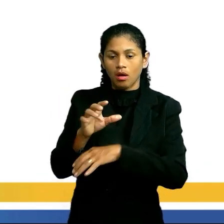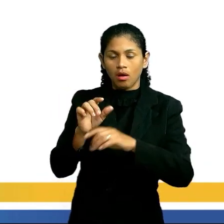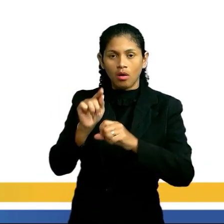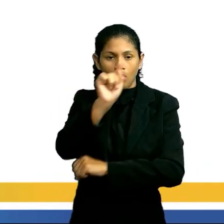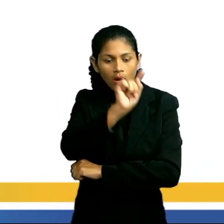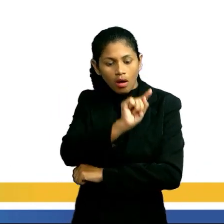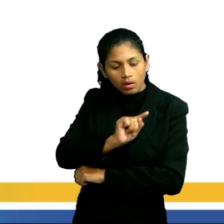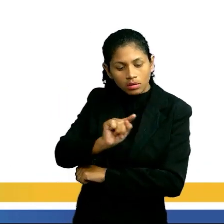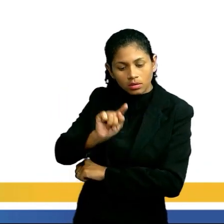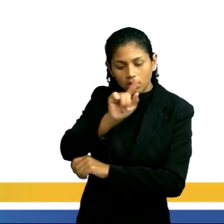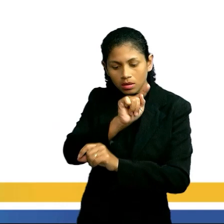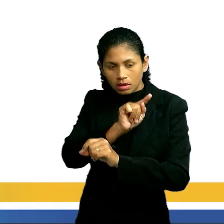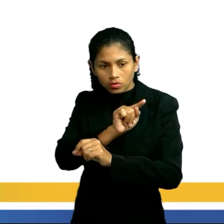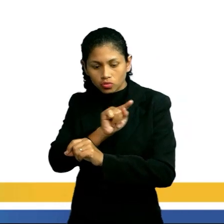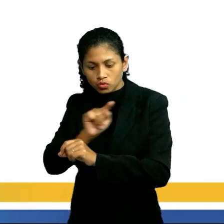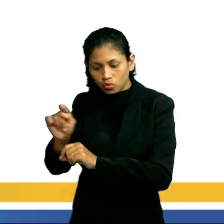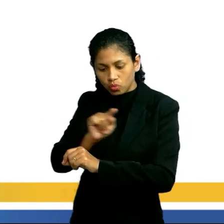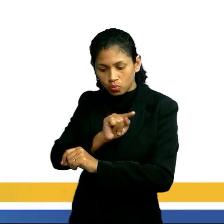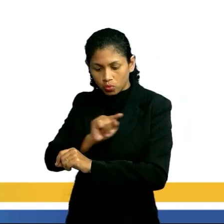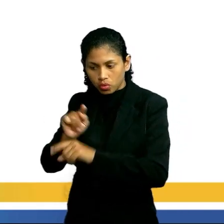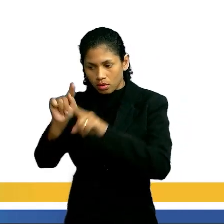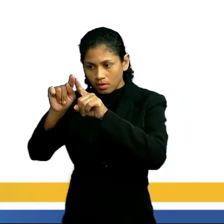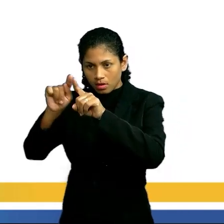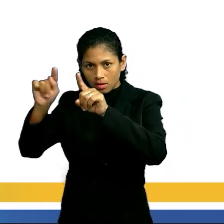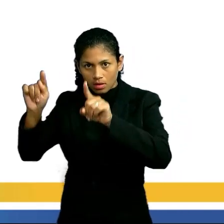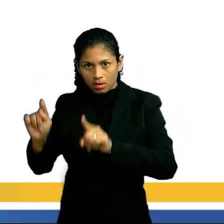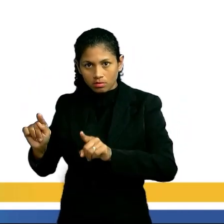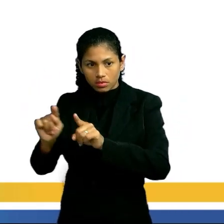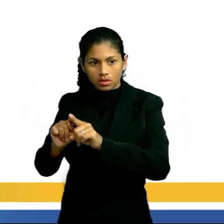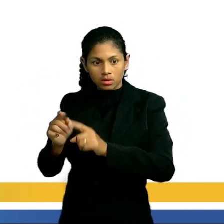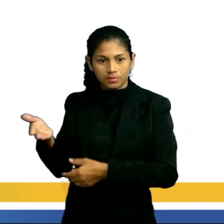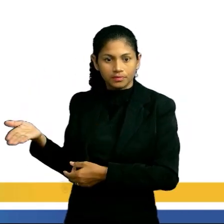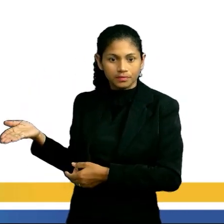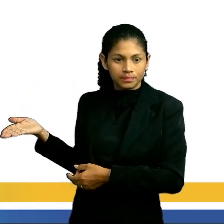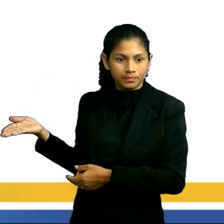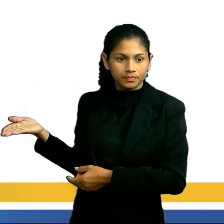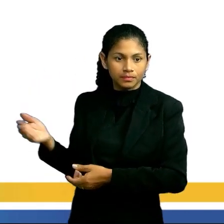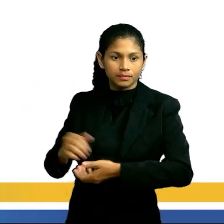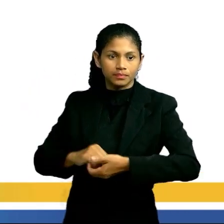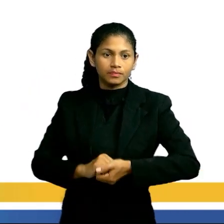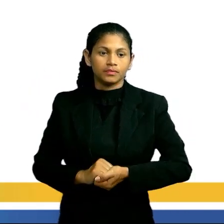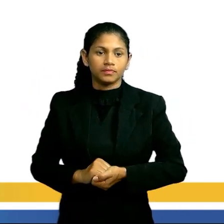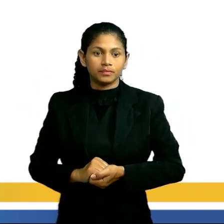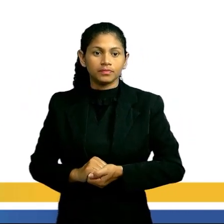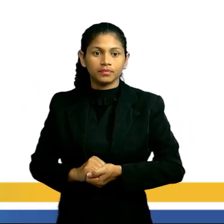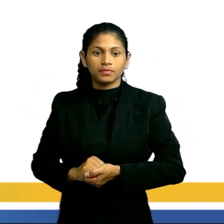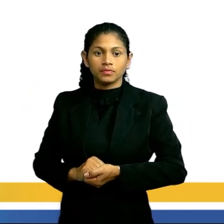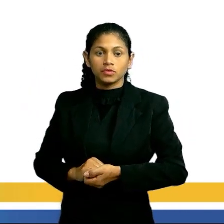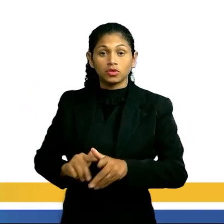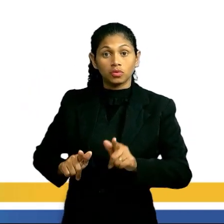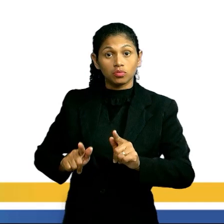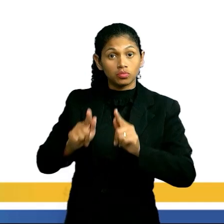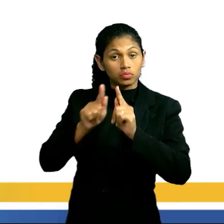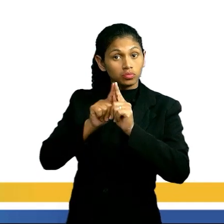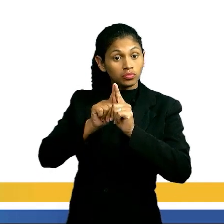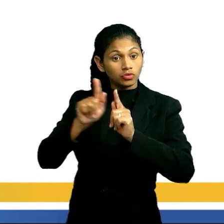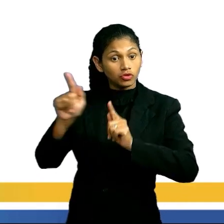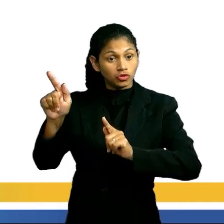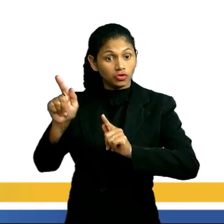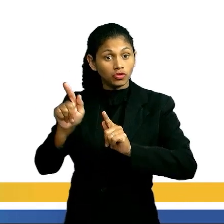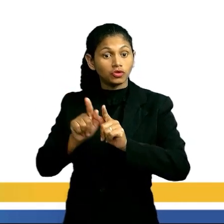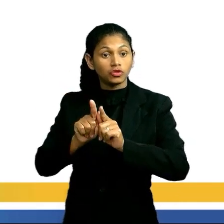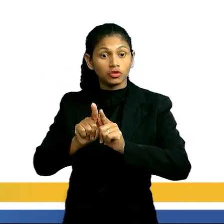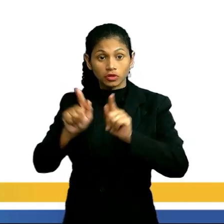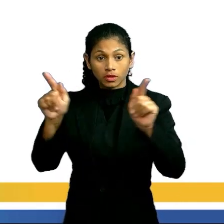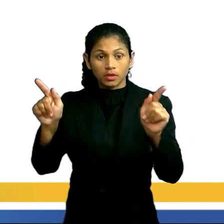vertical. Então, aí em cima nós temos os gêmeos dizigóticos, que são gêmeos bivitelinos.